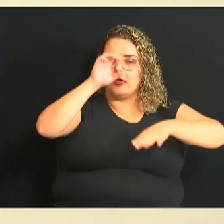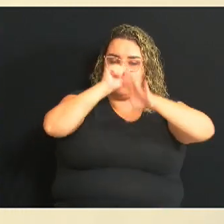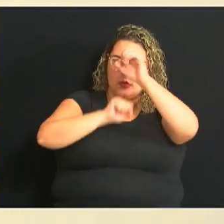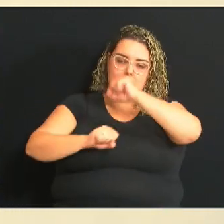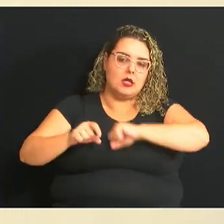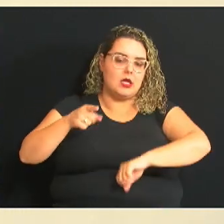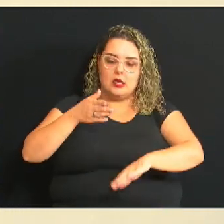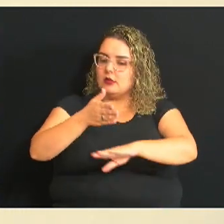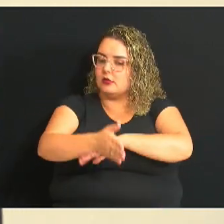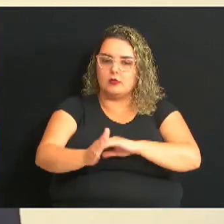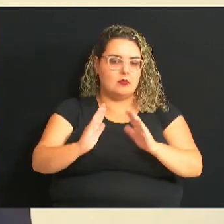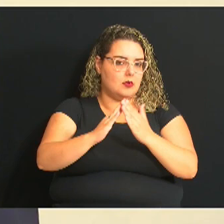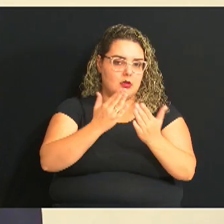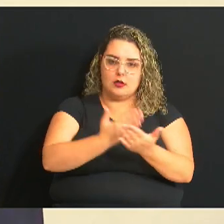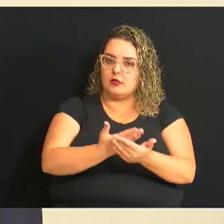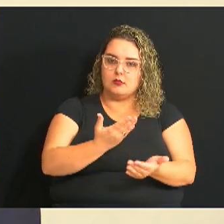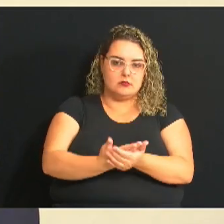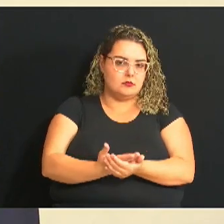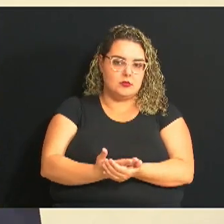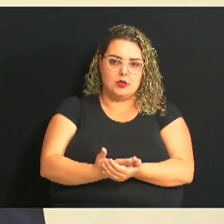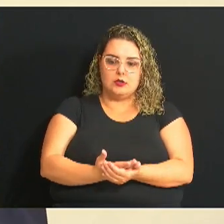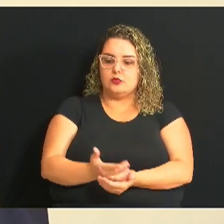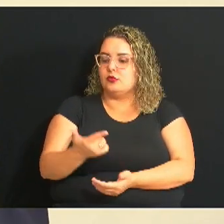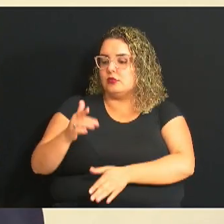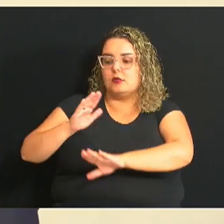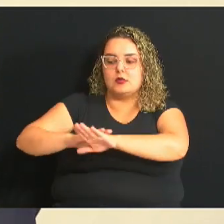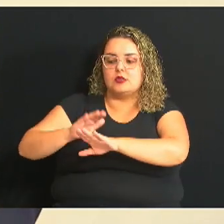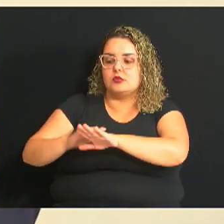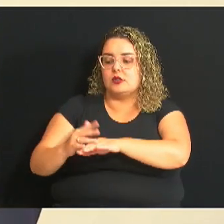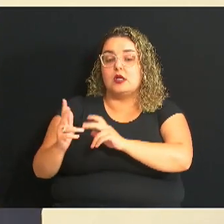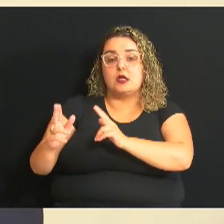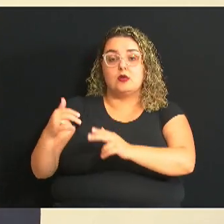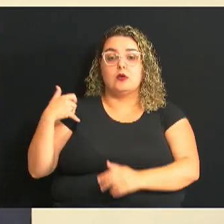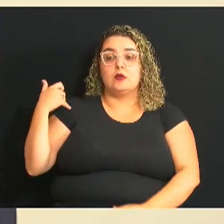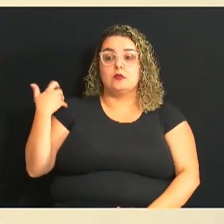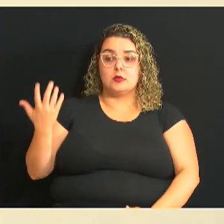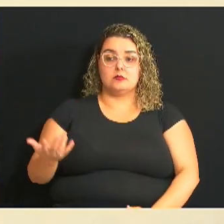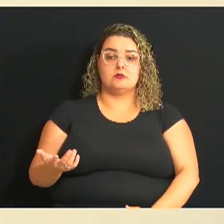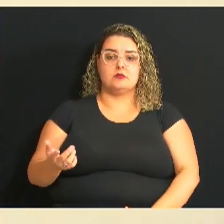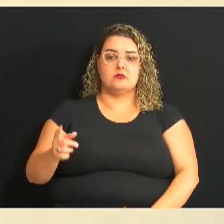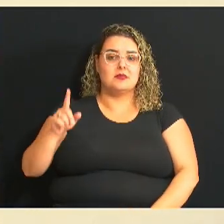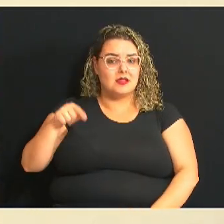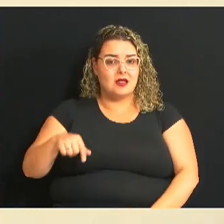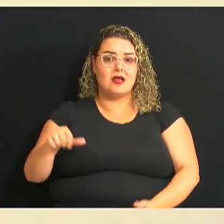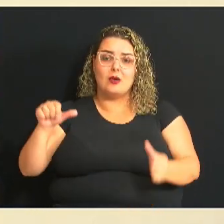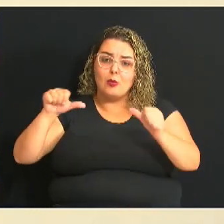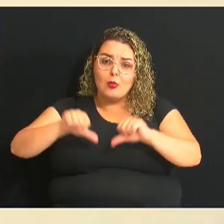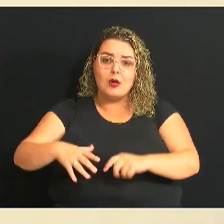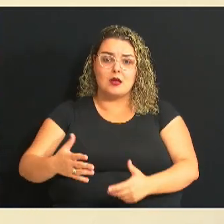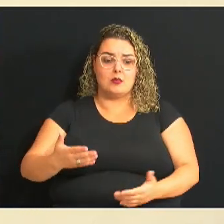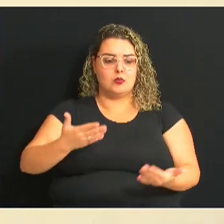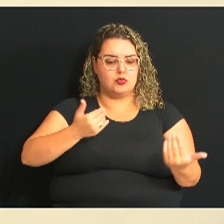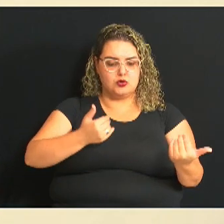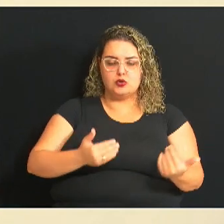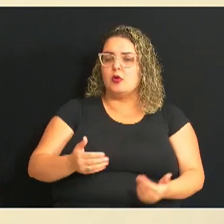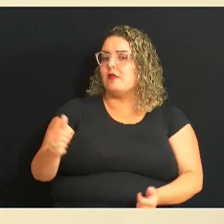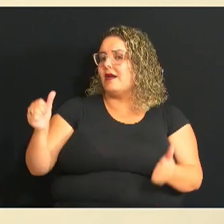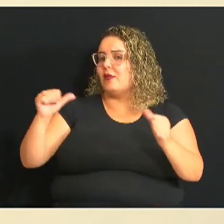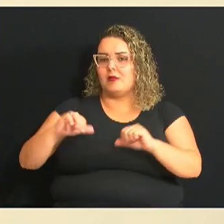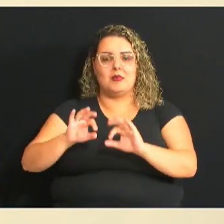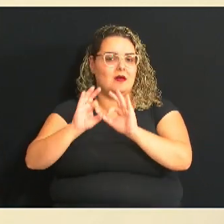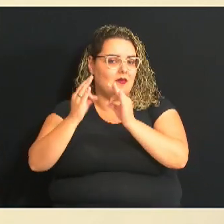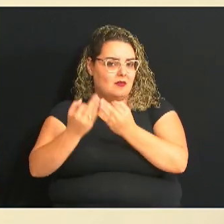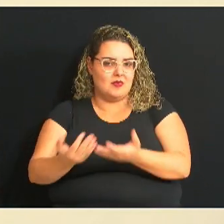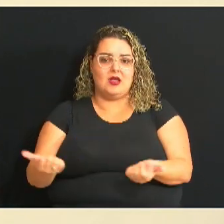uma atividade compatível com a sua idade, e isso por si só é ruim. É ruim para o jovem, é ruim para a família, é ruim